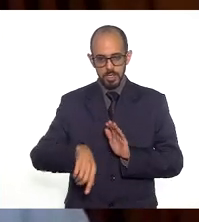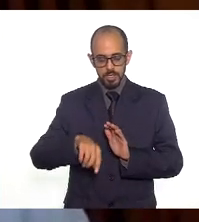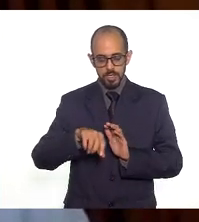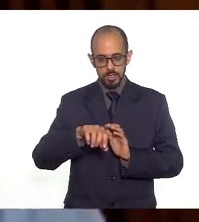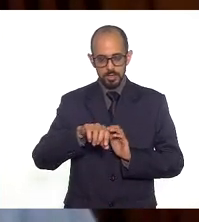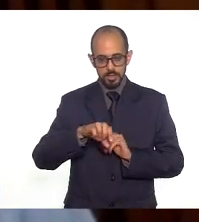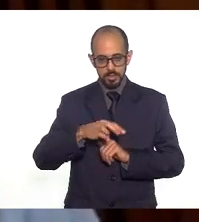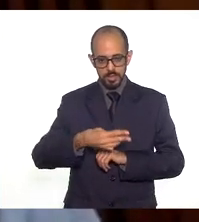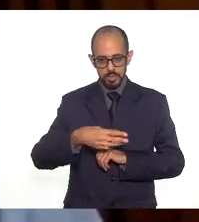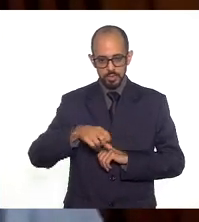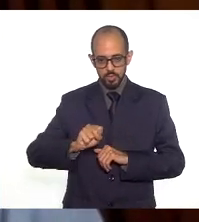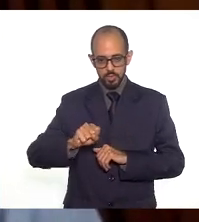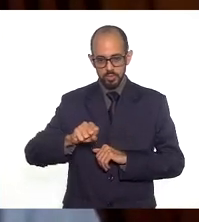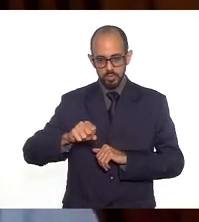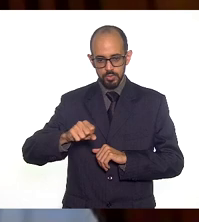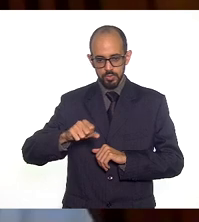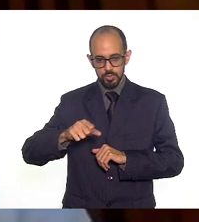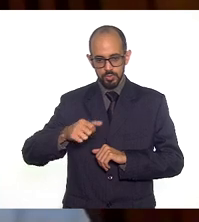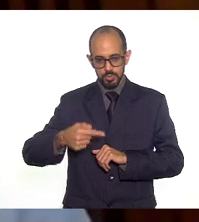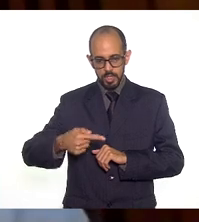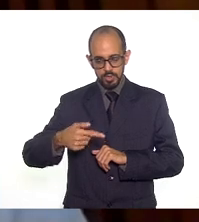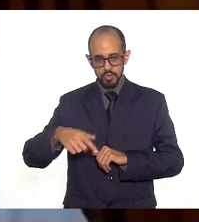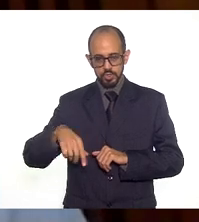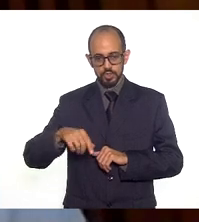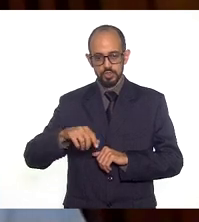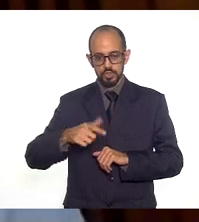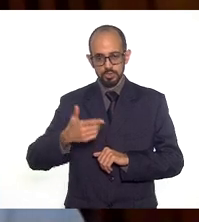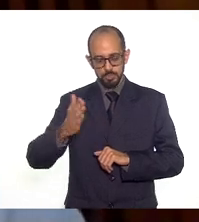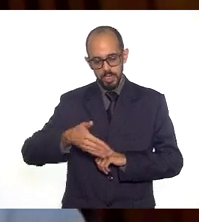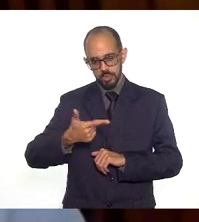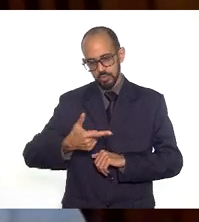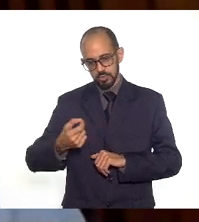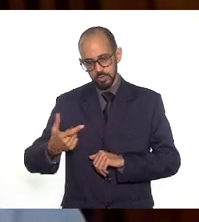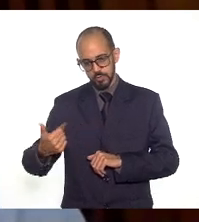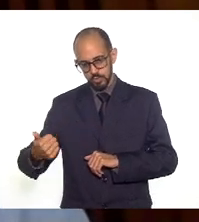2021, autoria, deputado Pedro Ricardo.